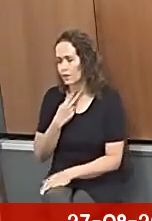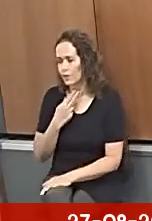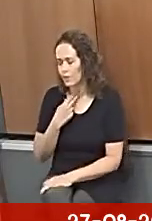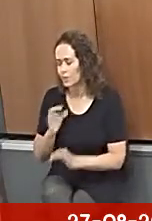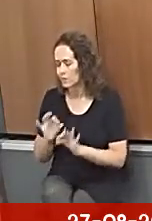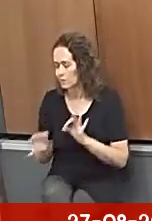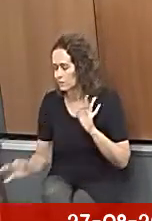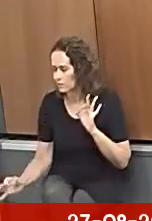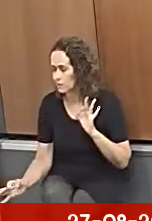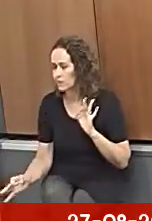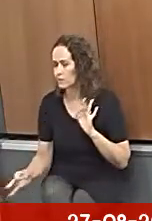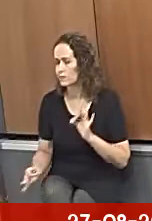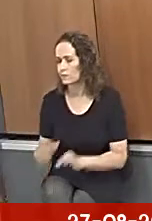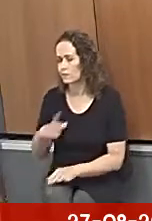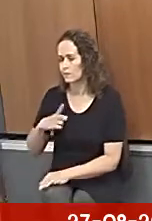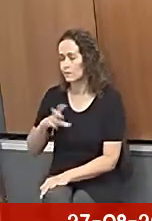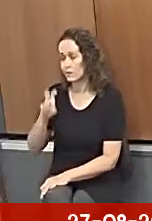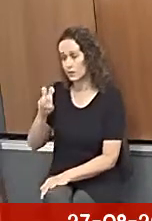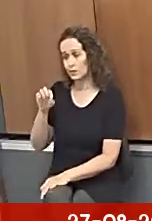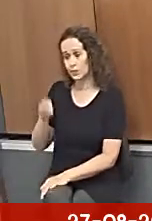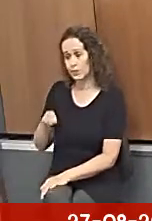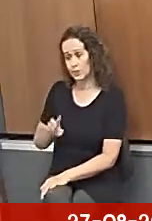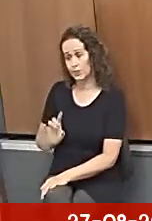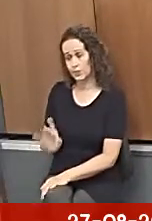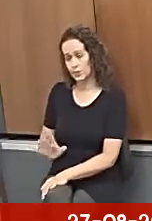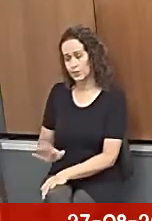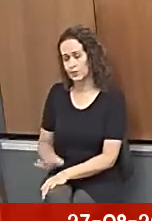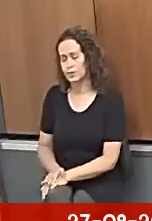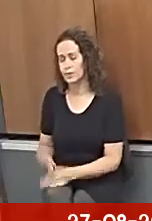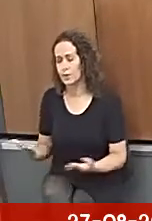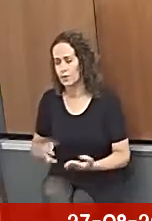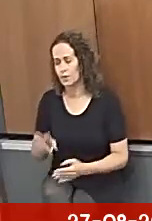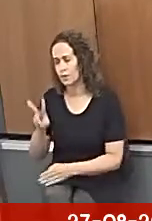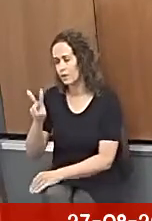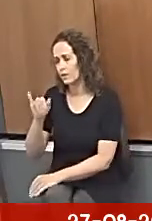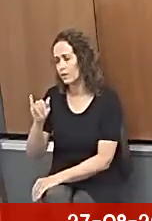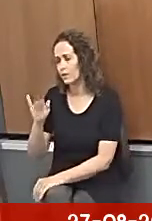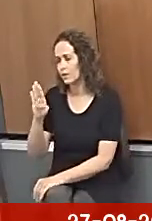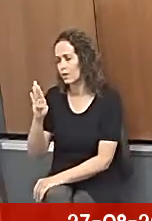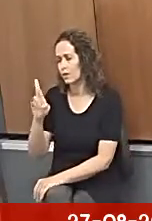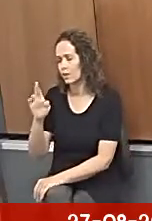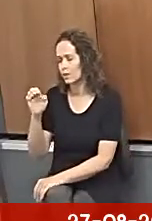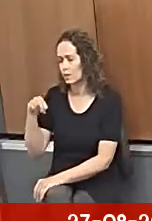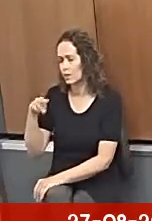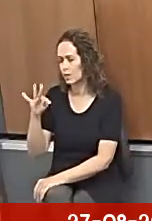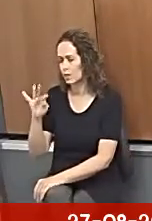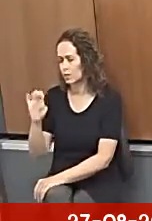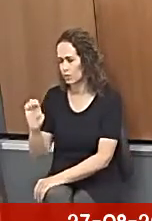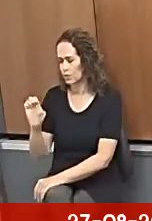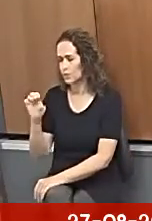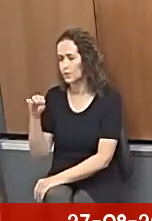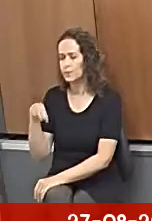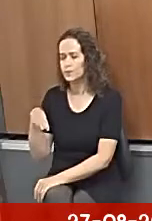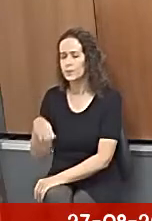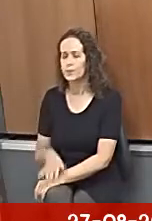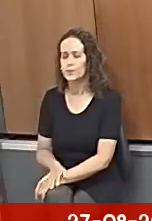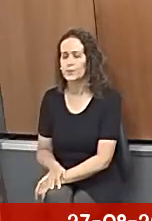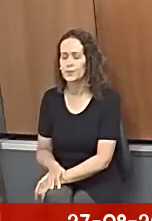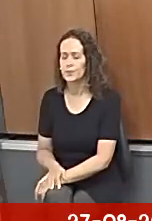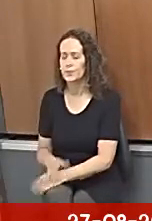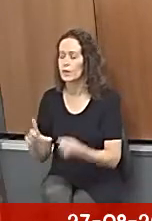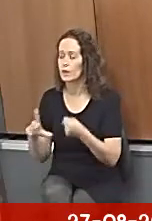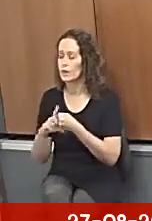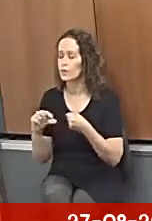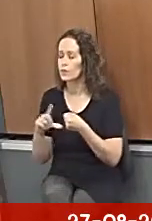só seriam cinco minutos branquinho artigo 79 da lei brasileira de